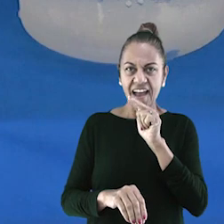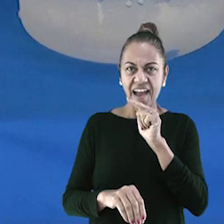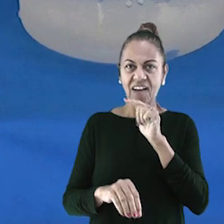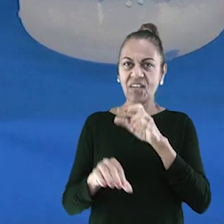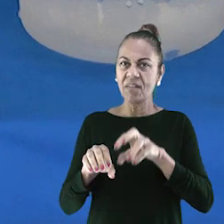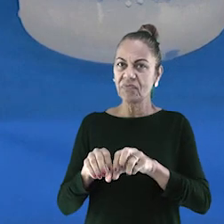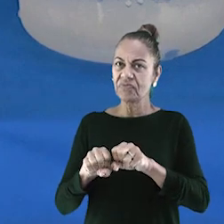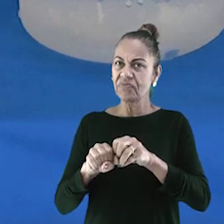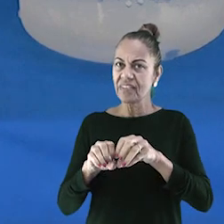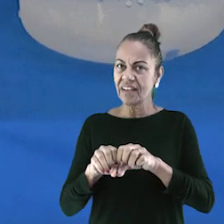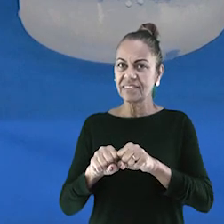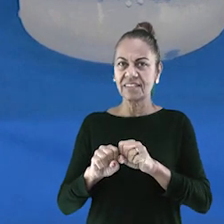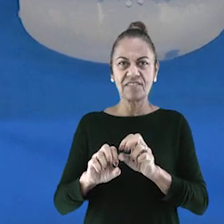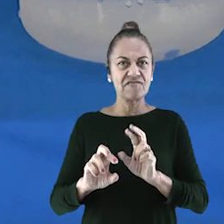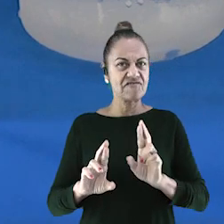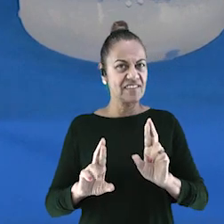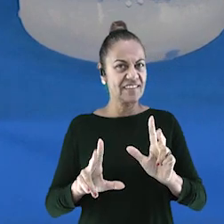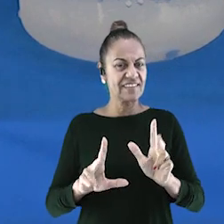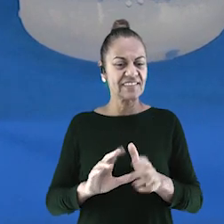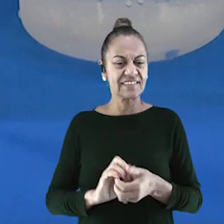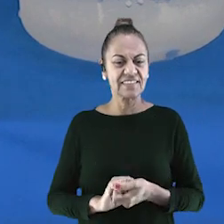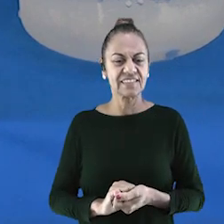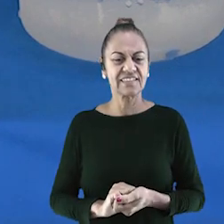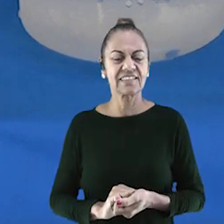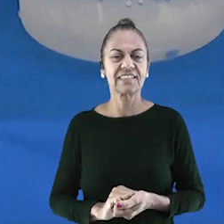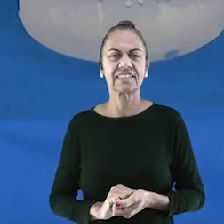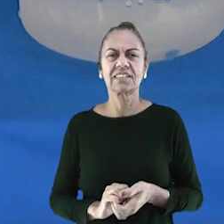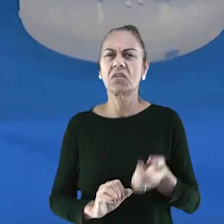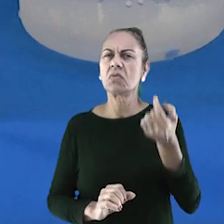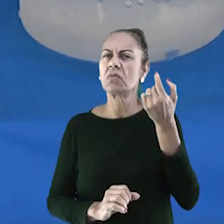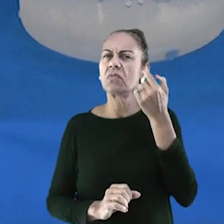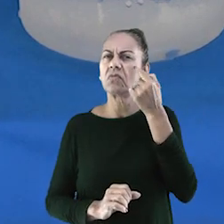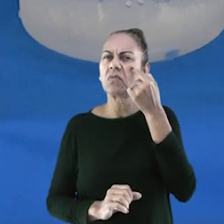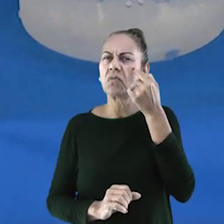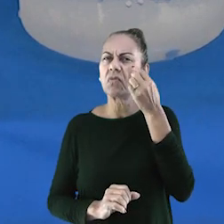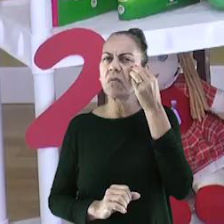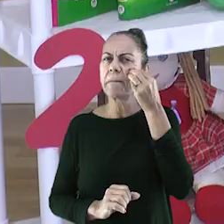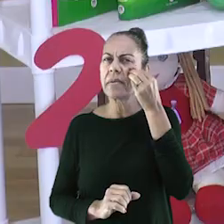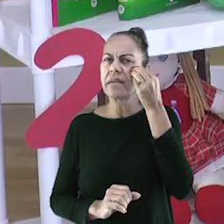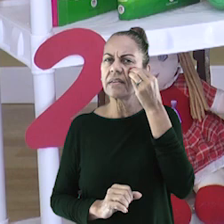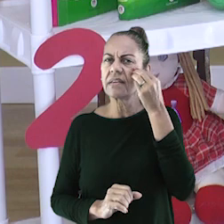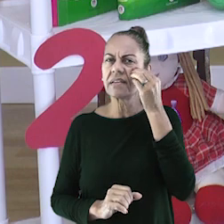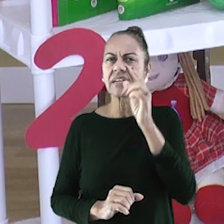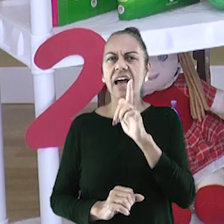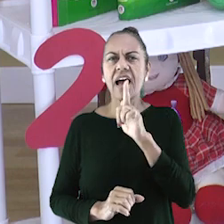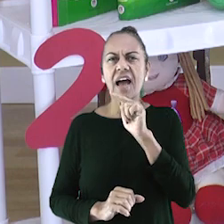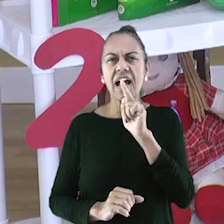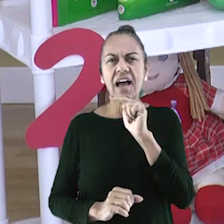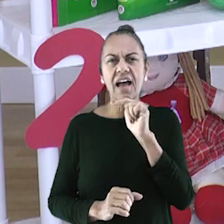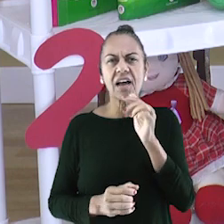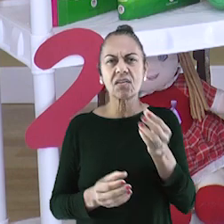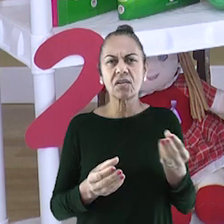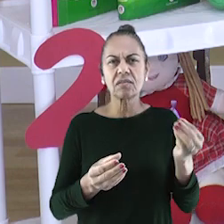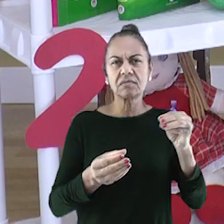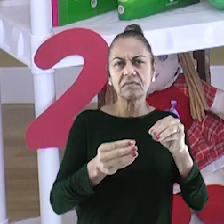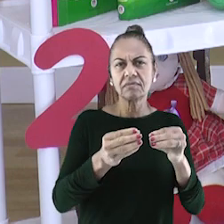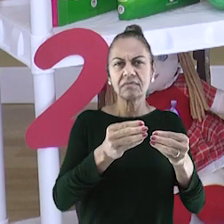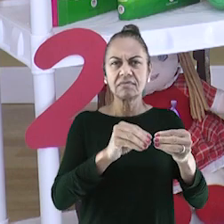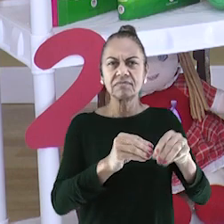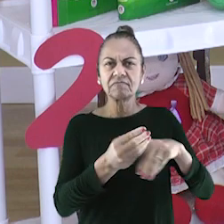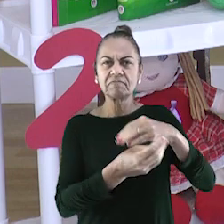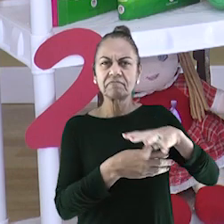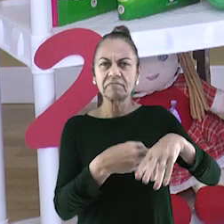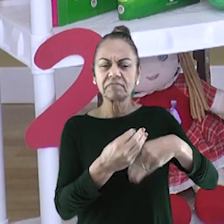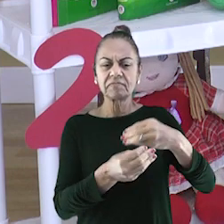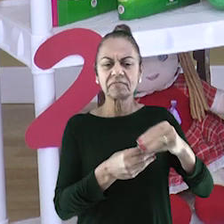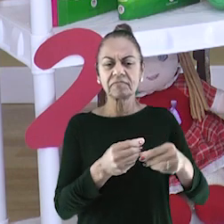E como dá para perceber, ela é bem diferente da terra e da água. O que será que acontece se a gente colocar